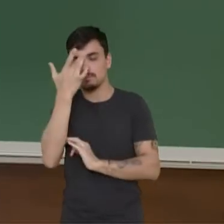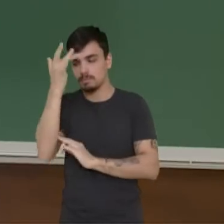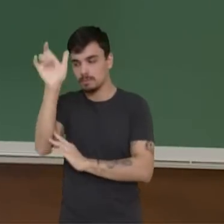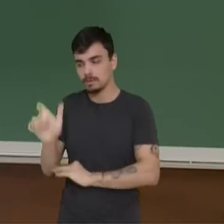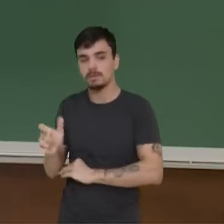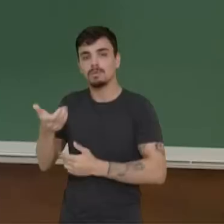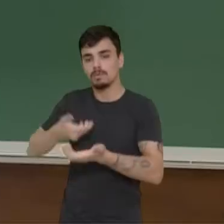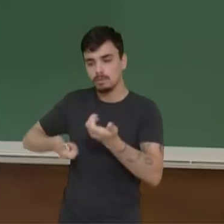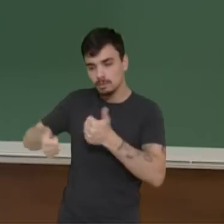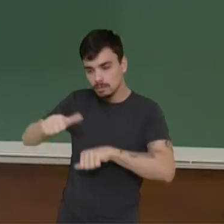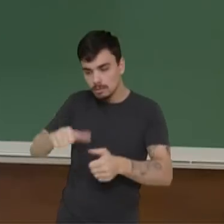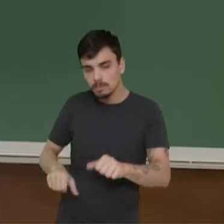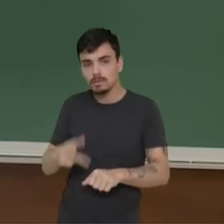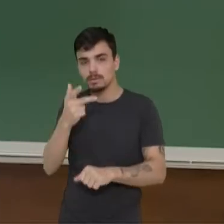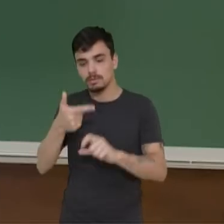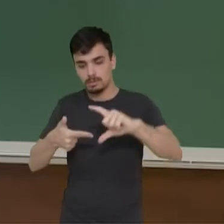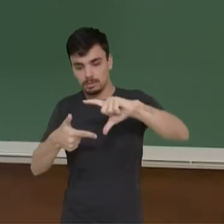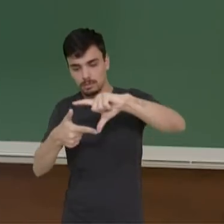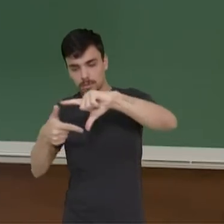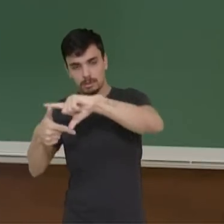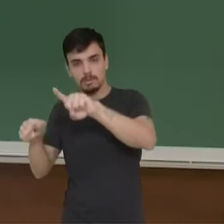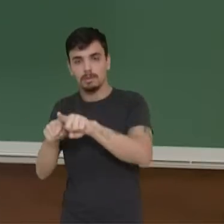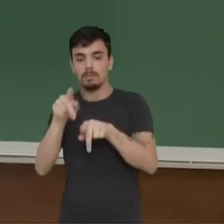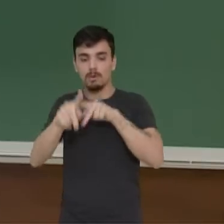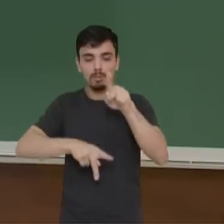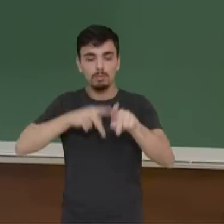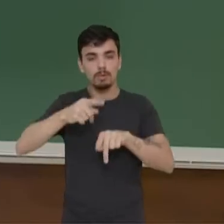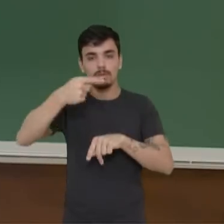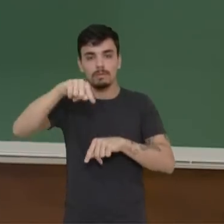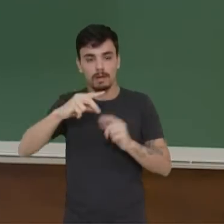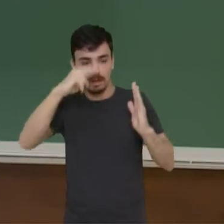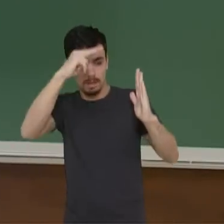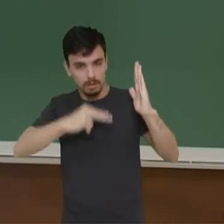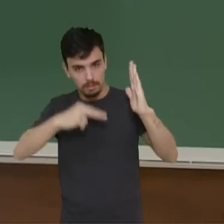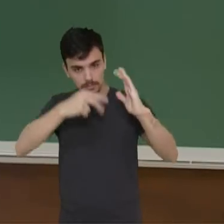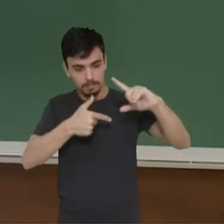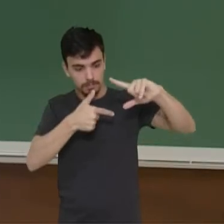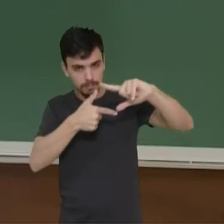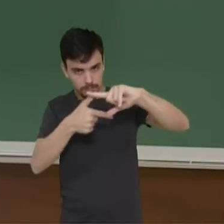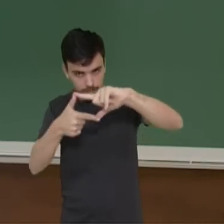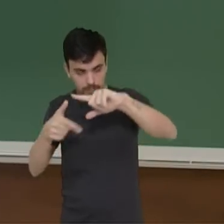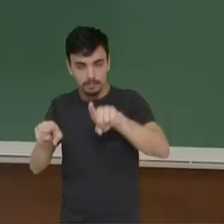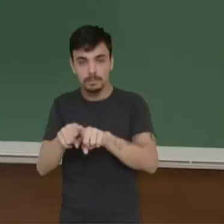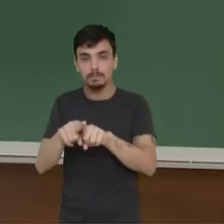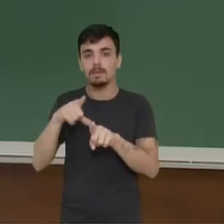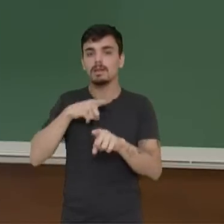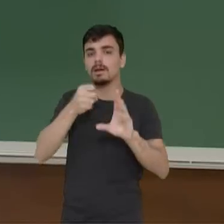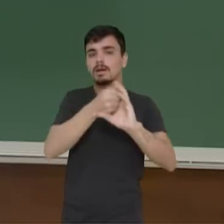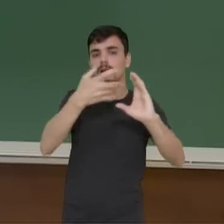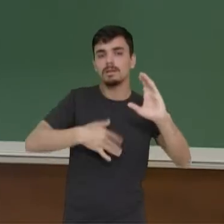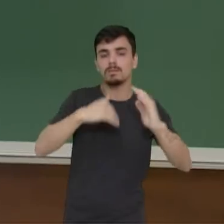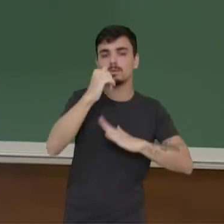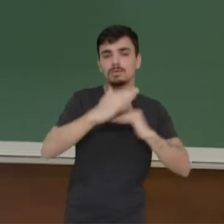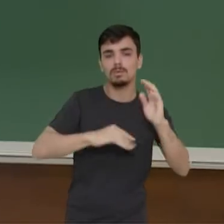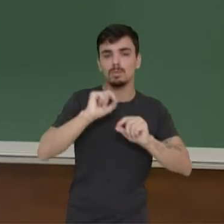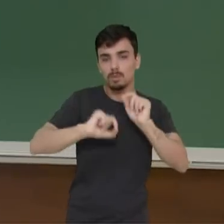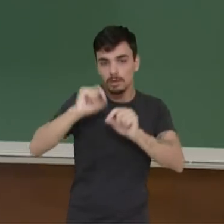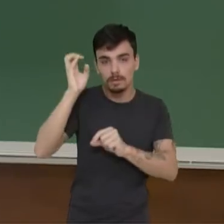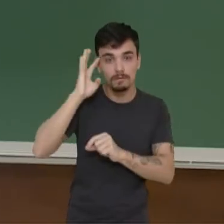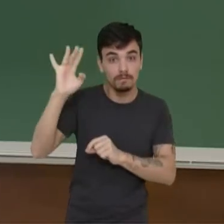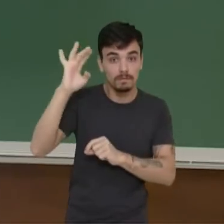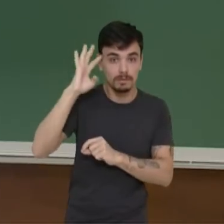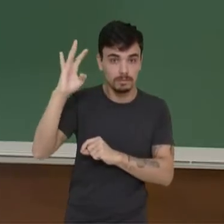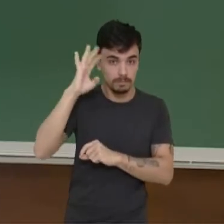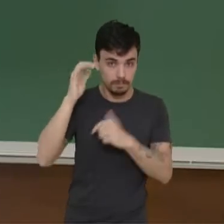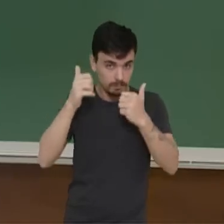elaborou a charge e o público receptor que vai ler esta charge, né? Então ela tem essas características de produzir ali uma reflexão